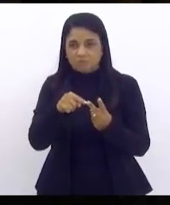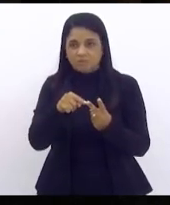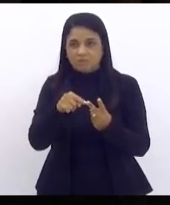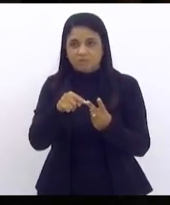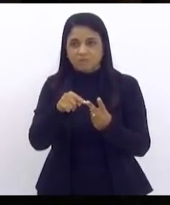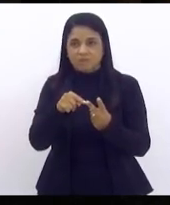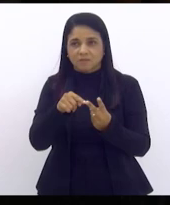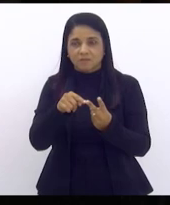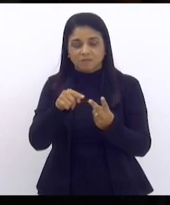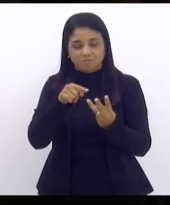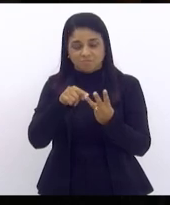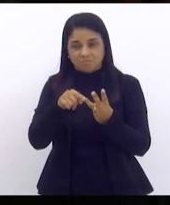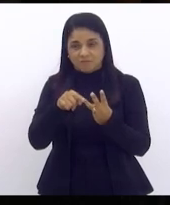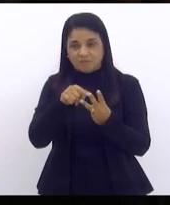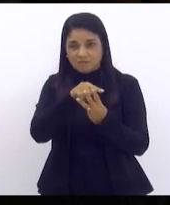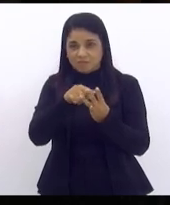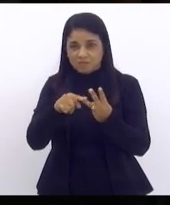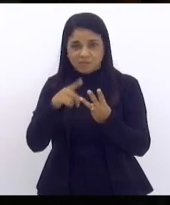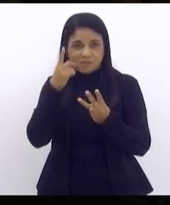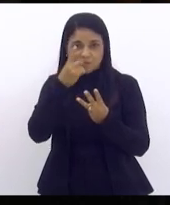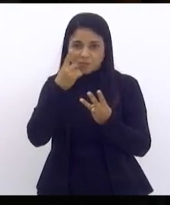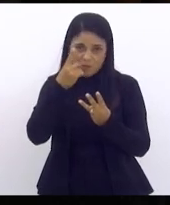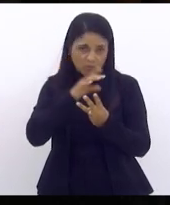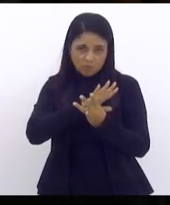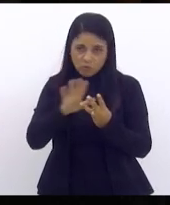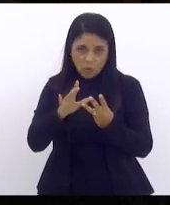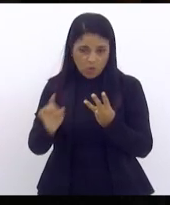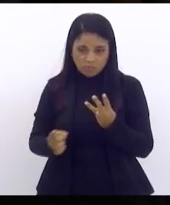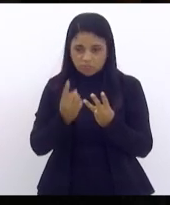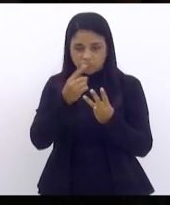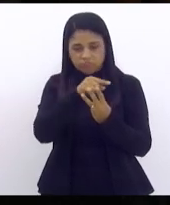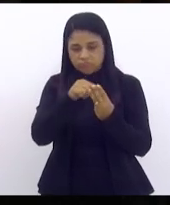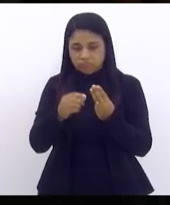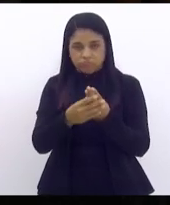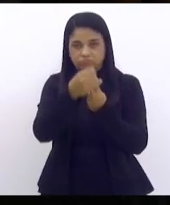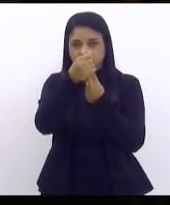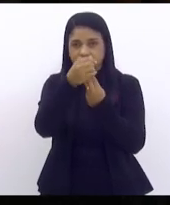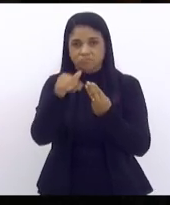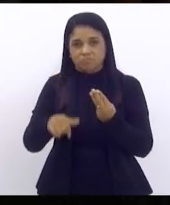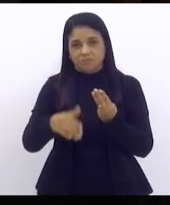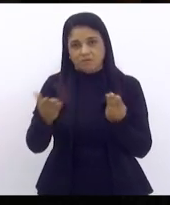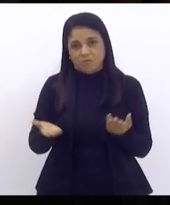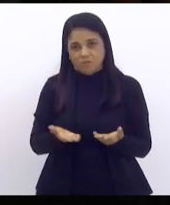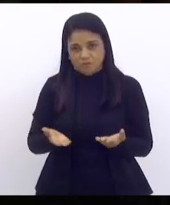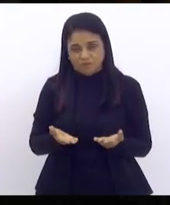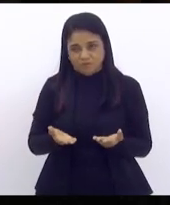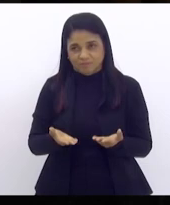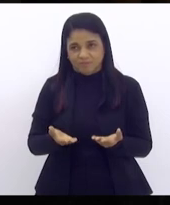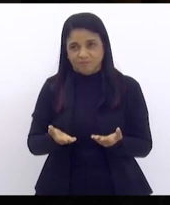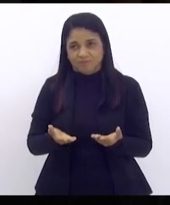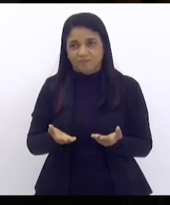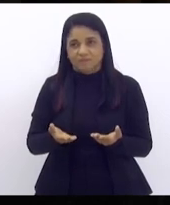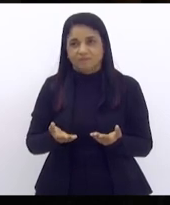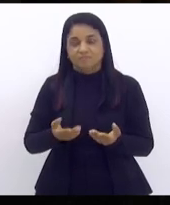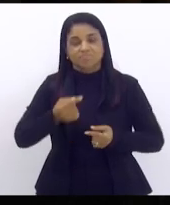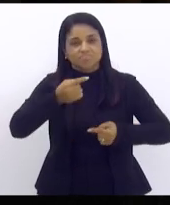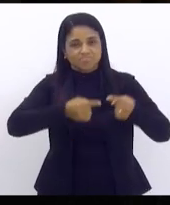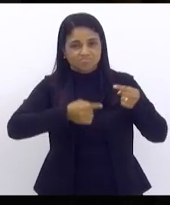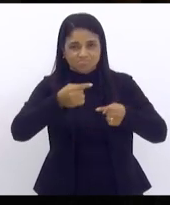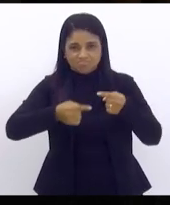Alan Lopes e deputado Felipe Poubel. Mas me permito rebater